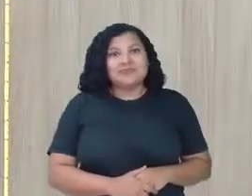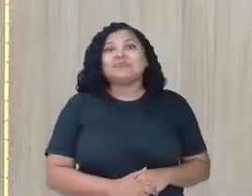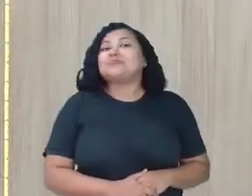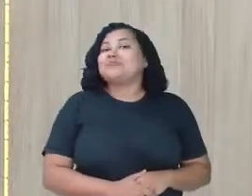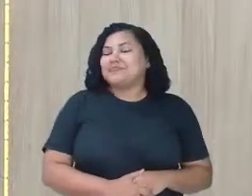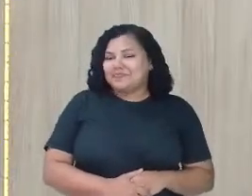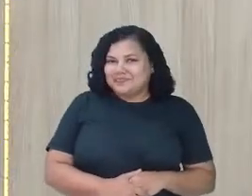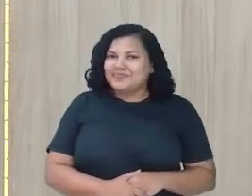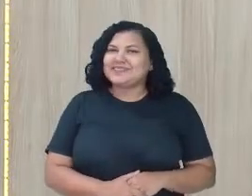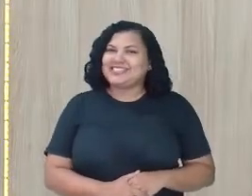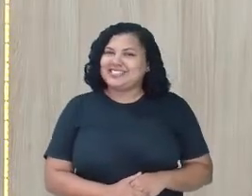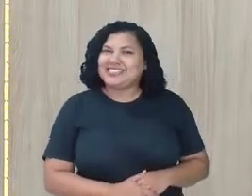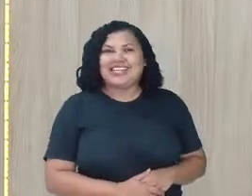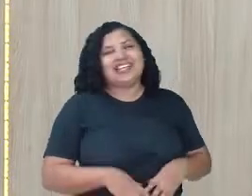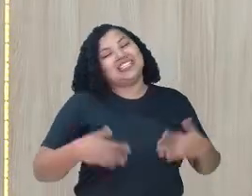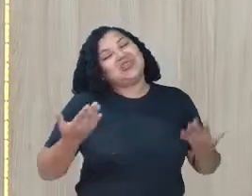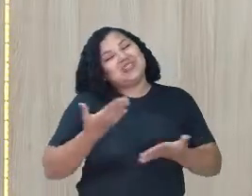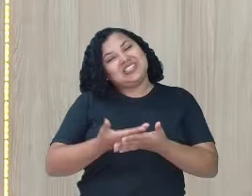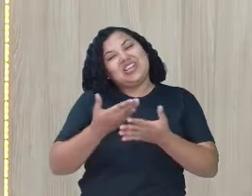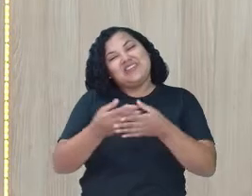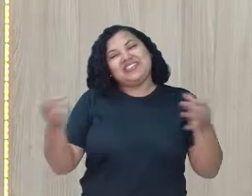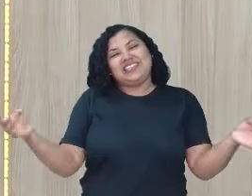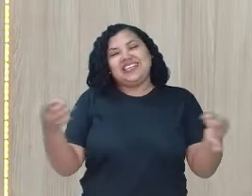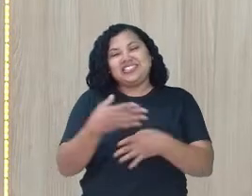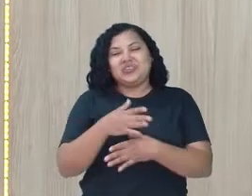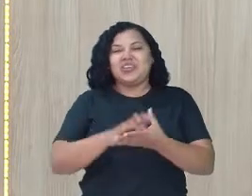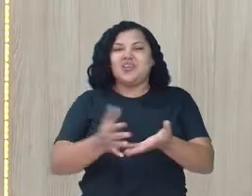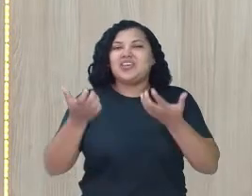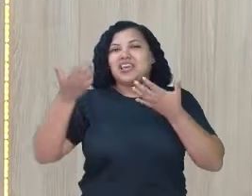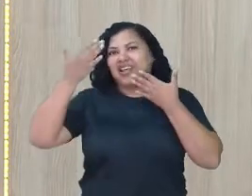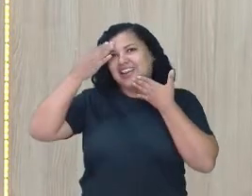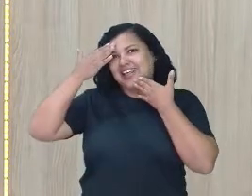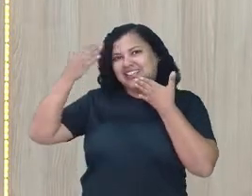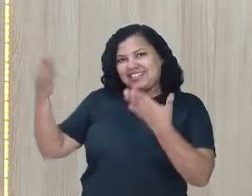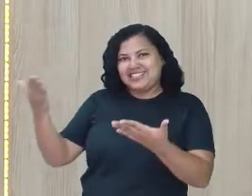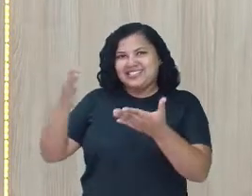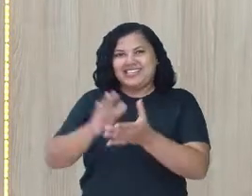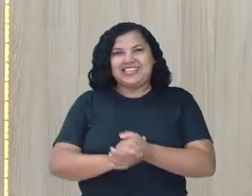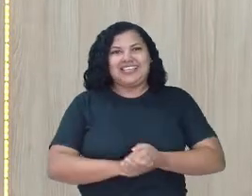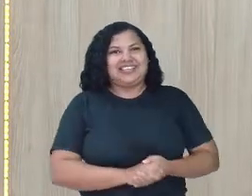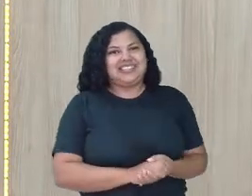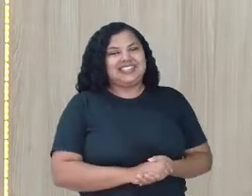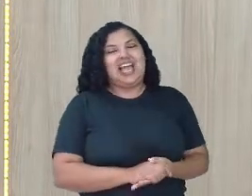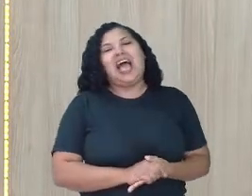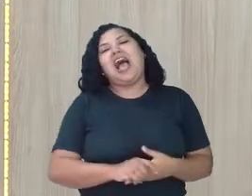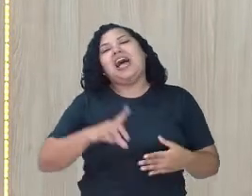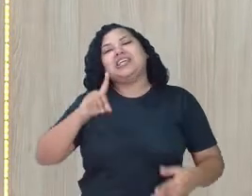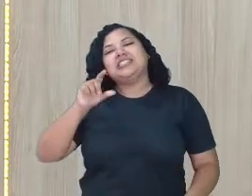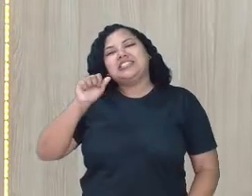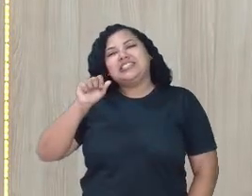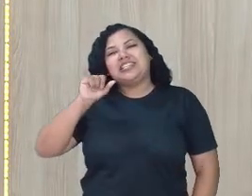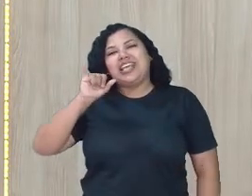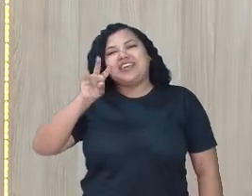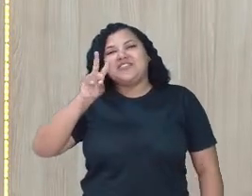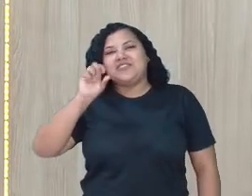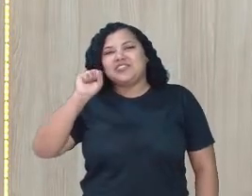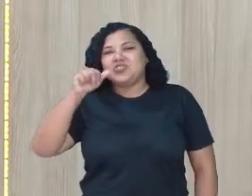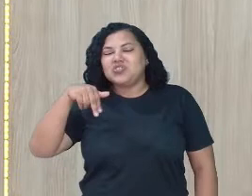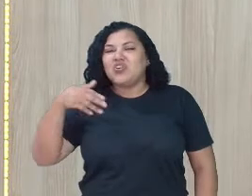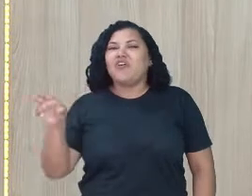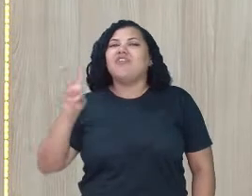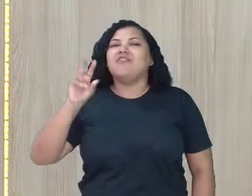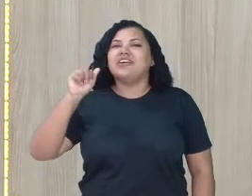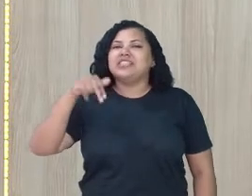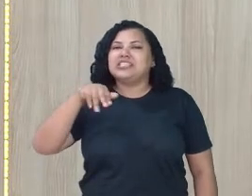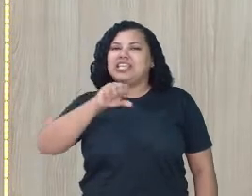Pois é, gente, nossa aula está chegando ao final e eu queria agradecer a Davidson, Vanessa, Natanael,